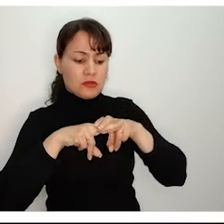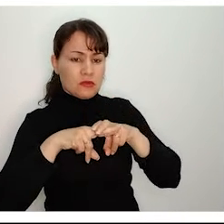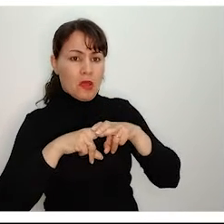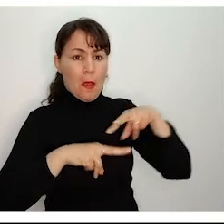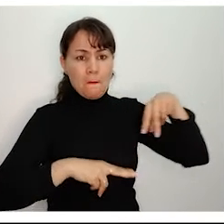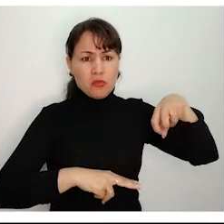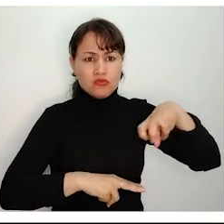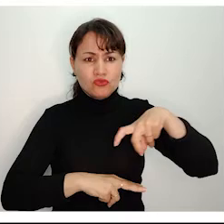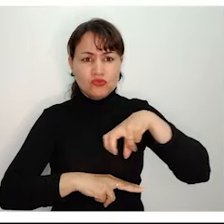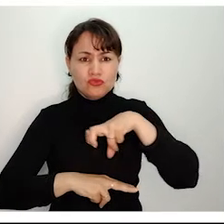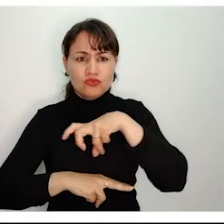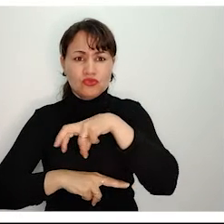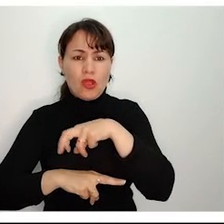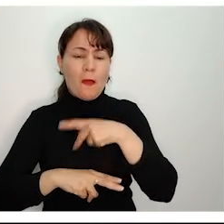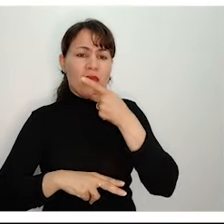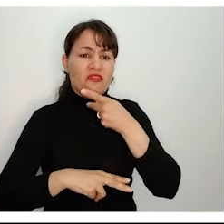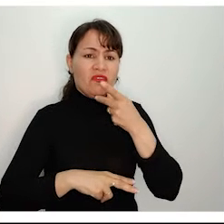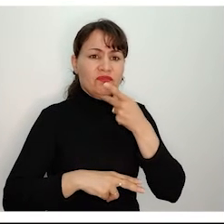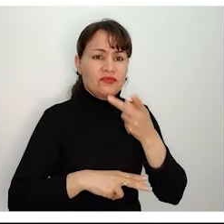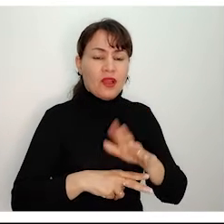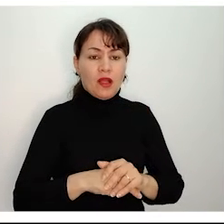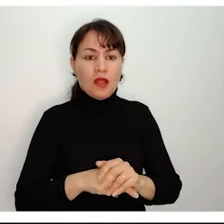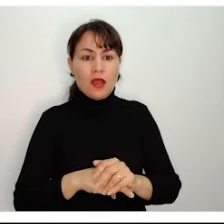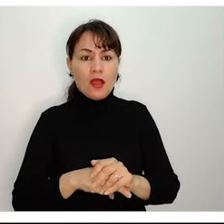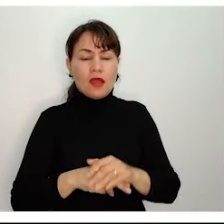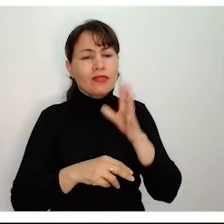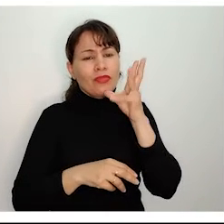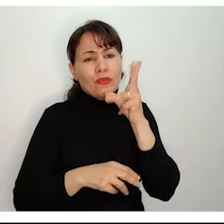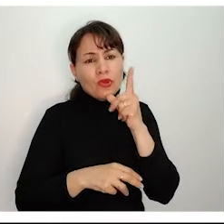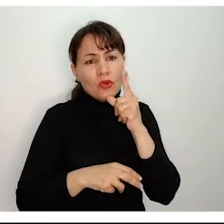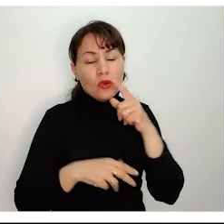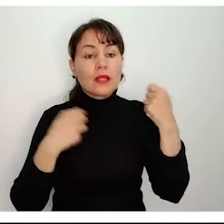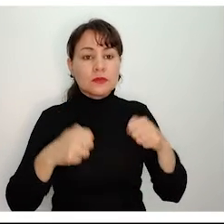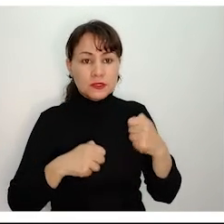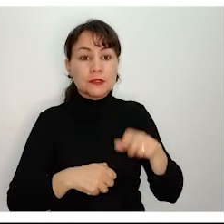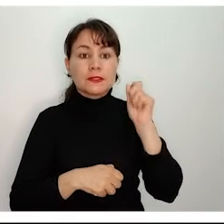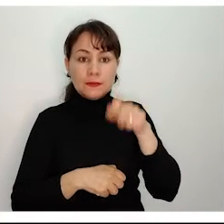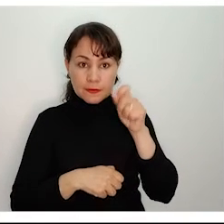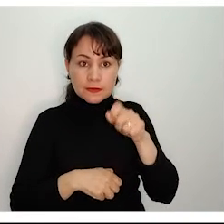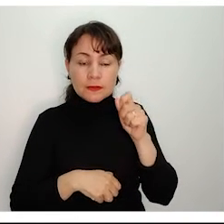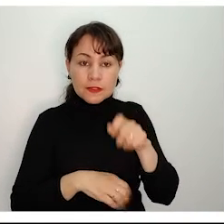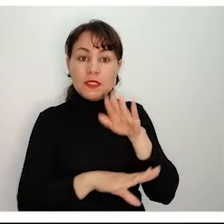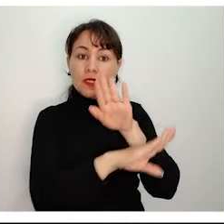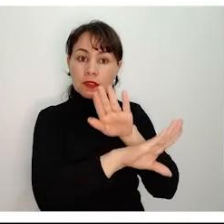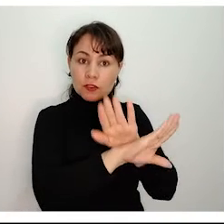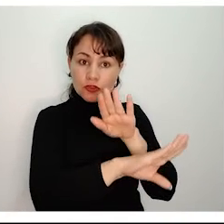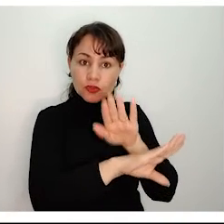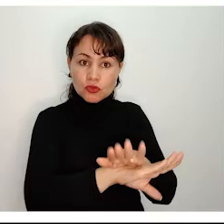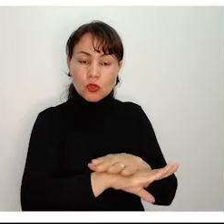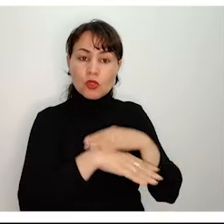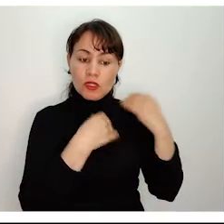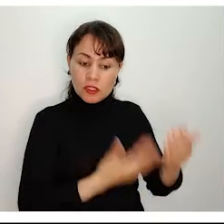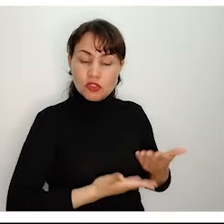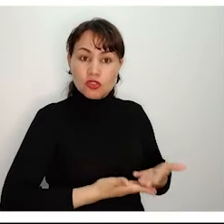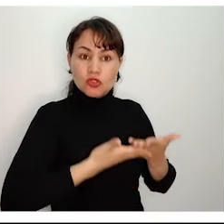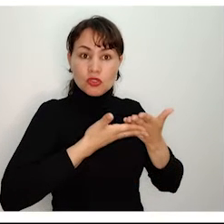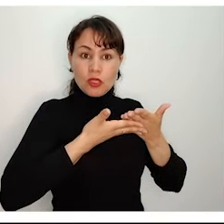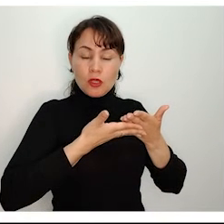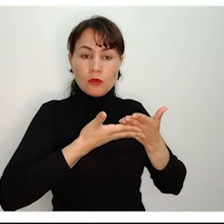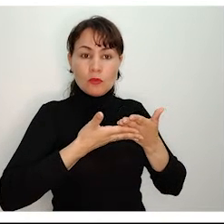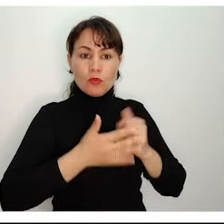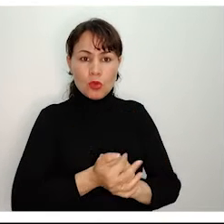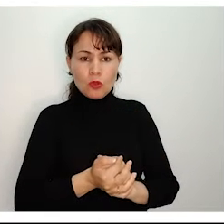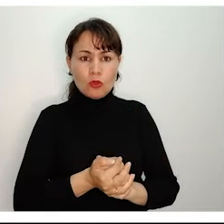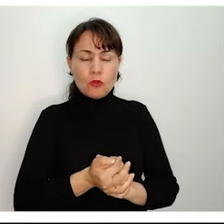demorou para sentar, para engatinhar, para andar, para falar, ela pode precisar sim desse auxílio.